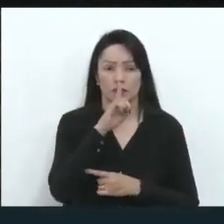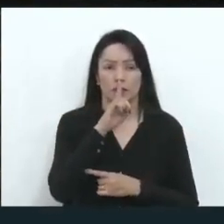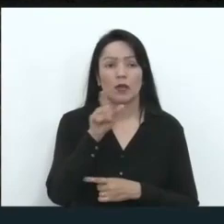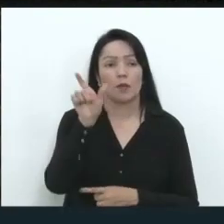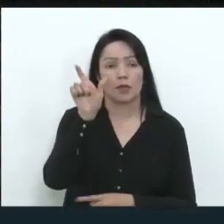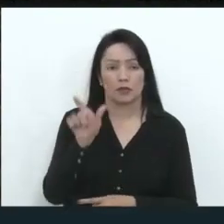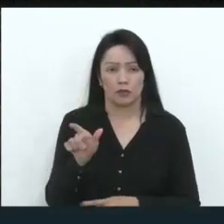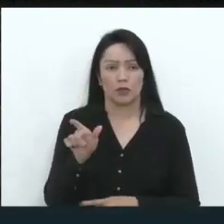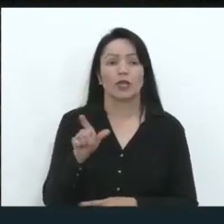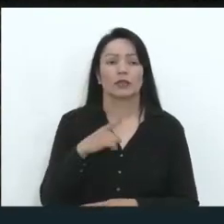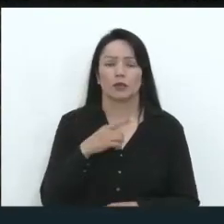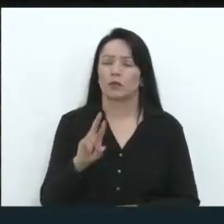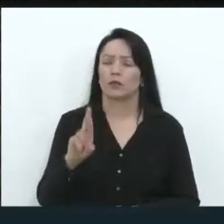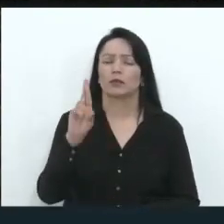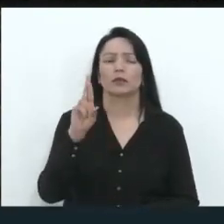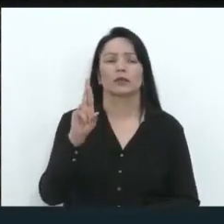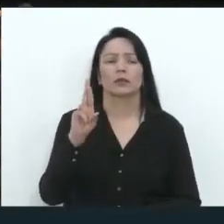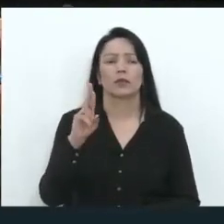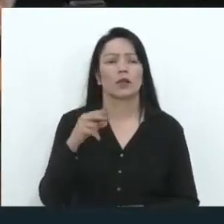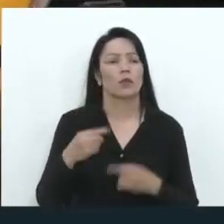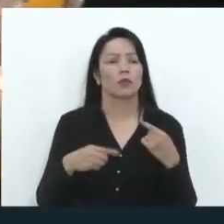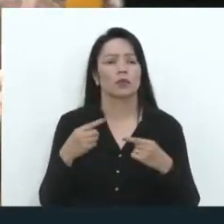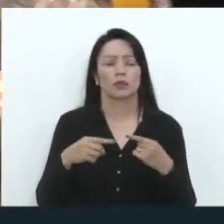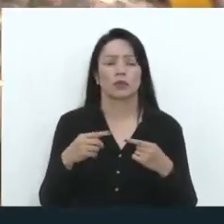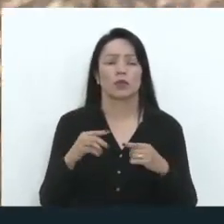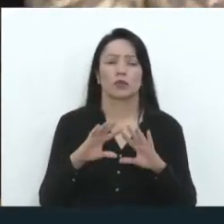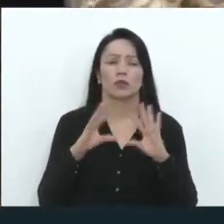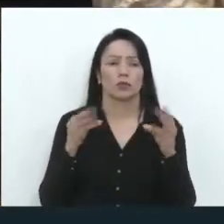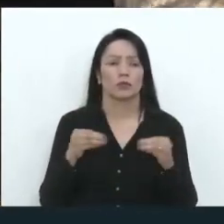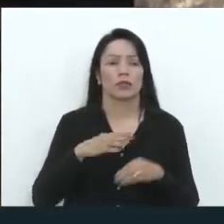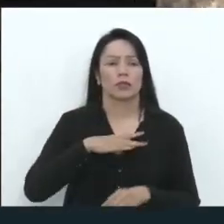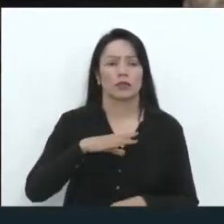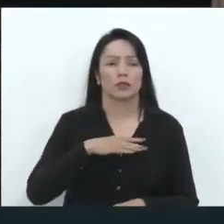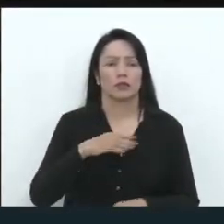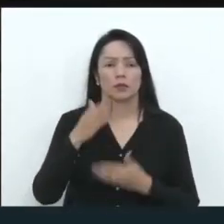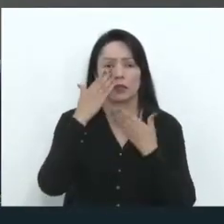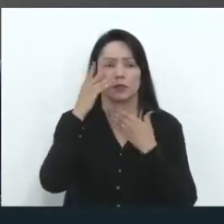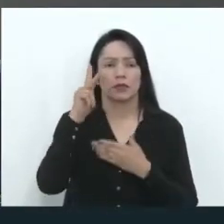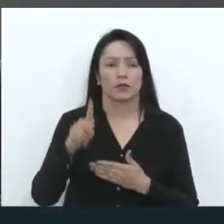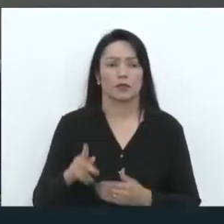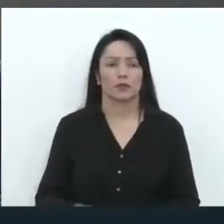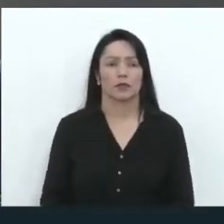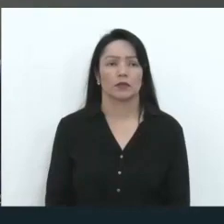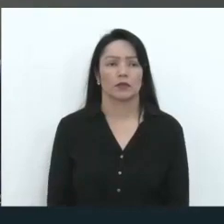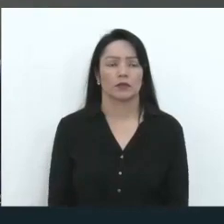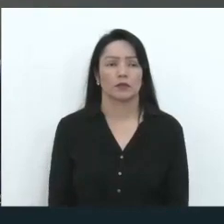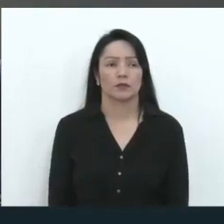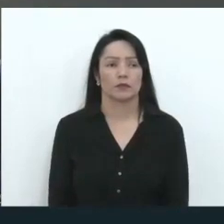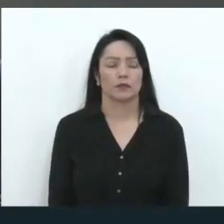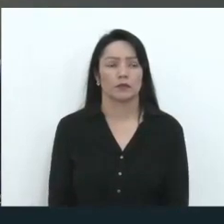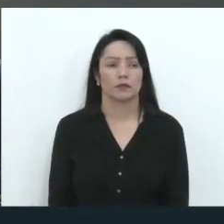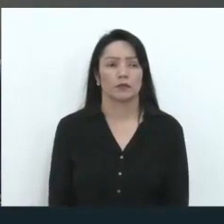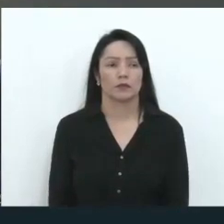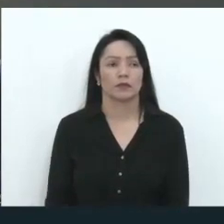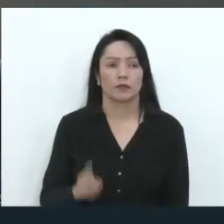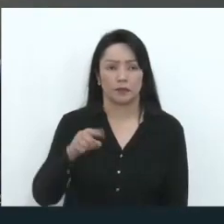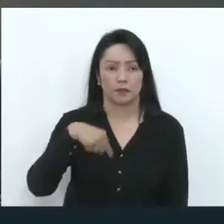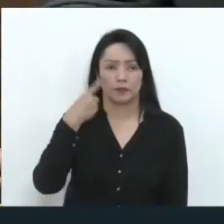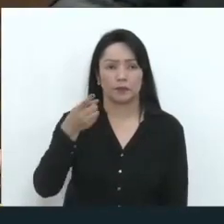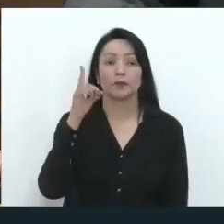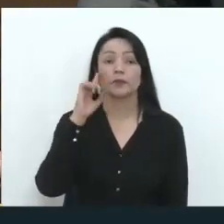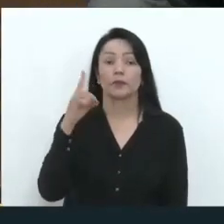que tem muita referência, não só no meio da política, mas referência na nossa cidade. Obrigado, senhor presidente. passando o feriado, vereador, nós